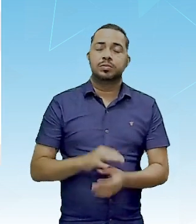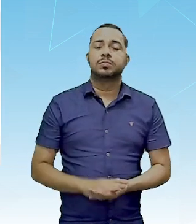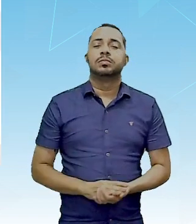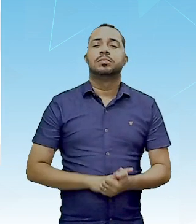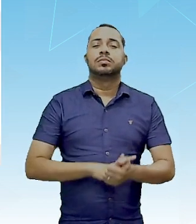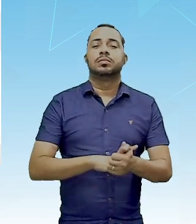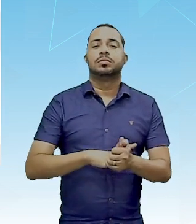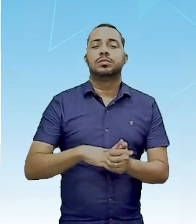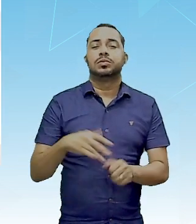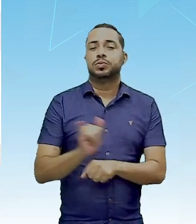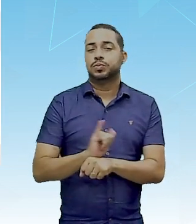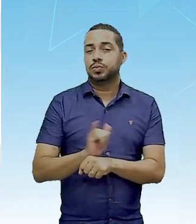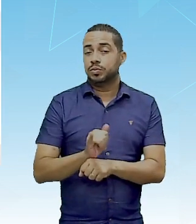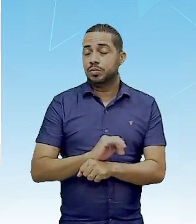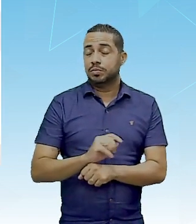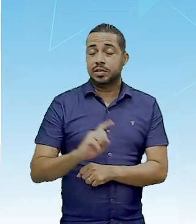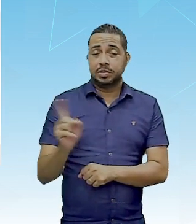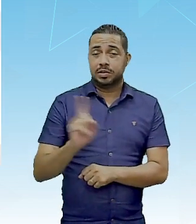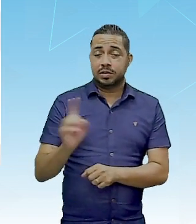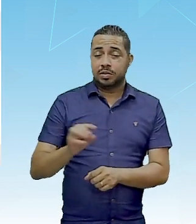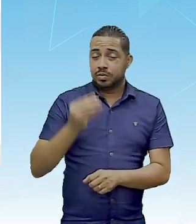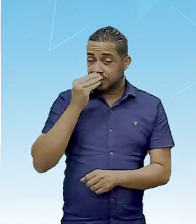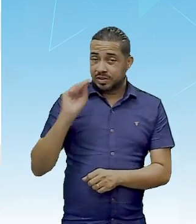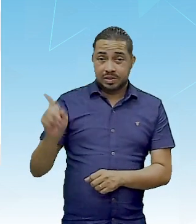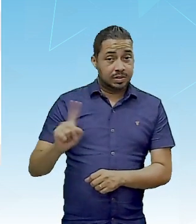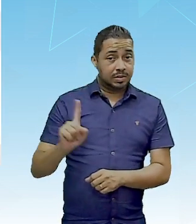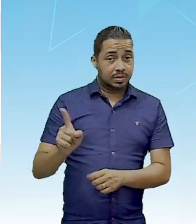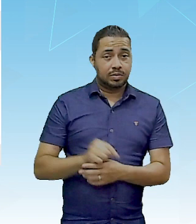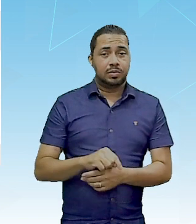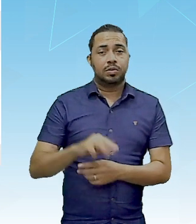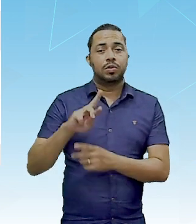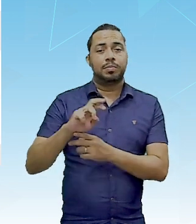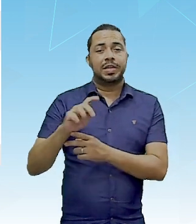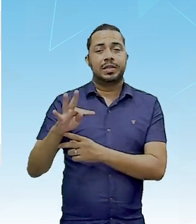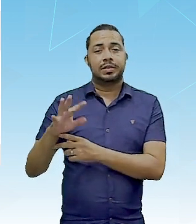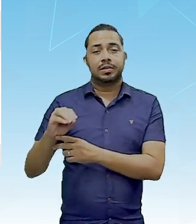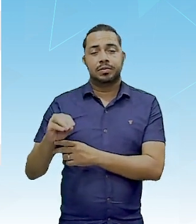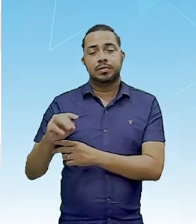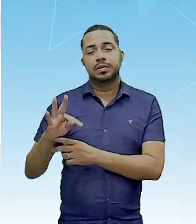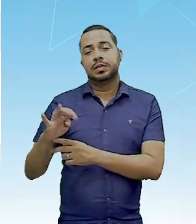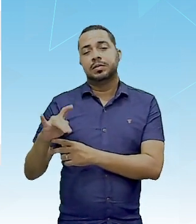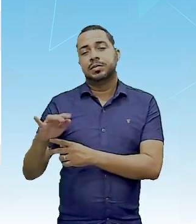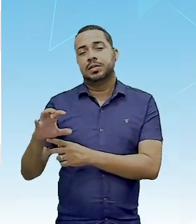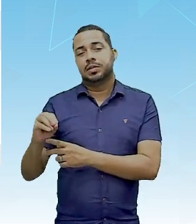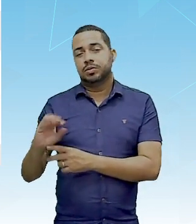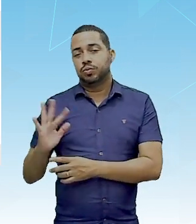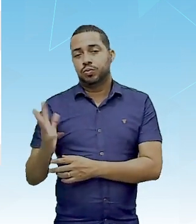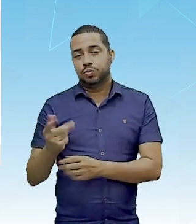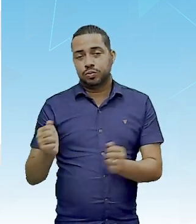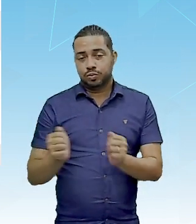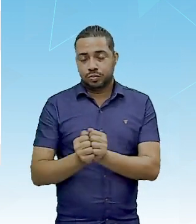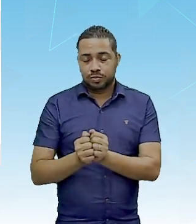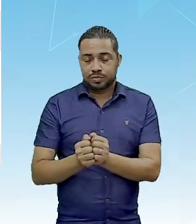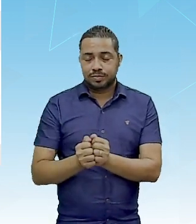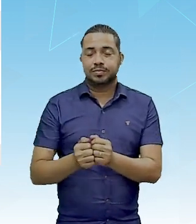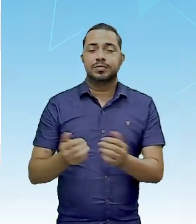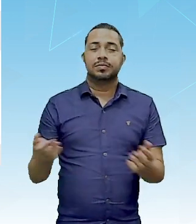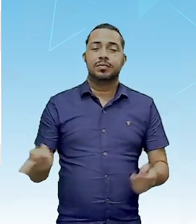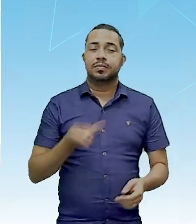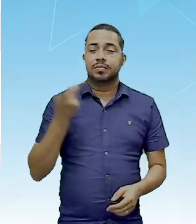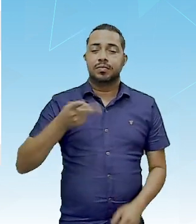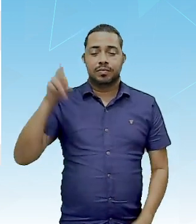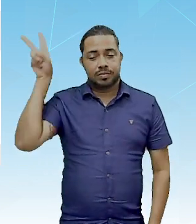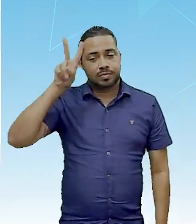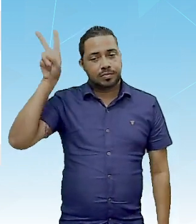aí, não deixa de fora o Instagram, Robertão na transmissão, tudo junto e acento, tá bom? Bom, falando em história da matemática